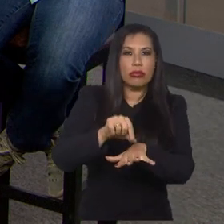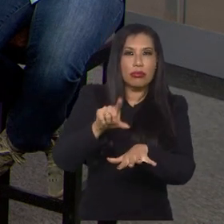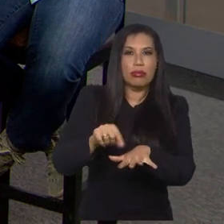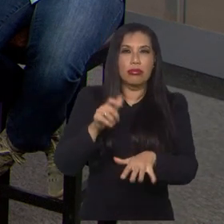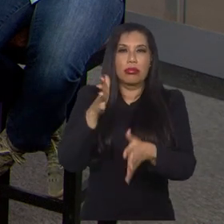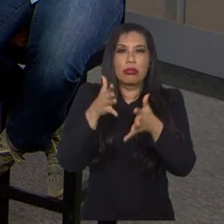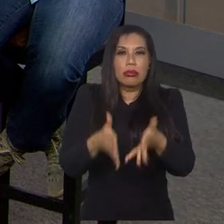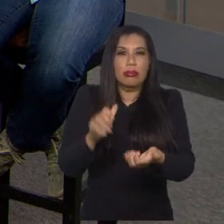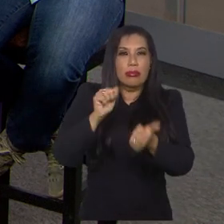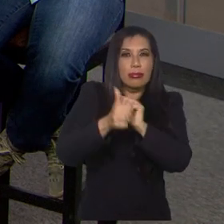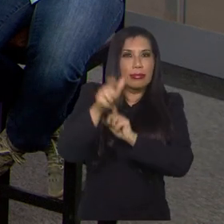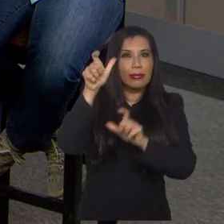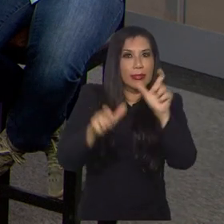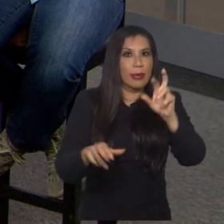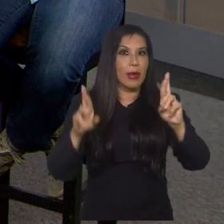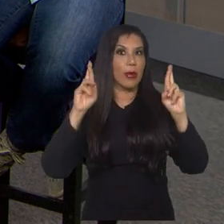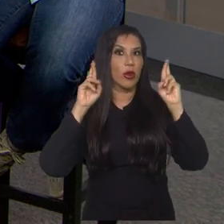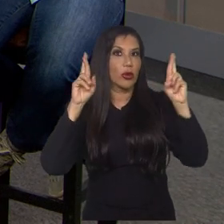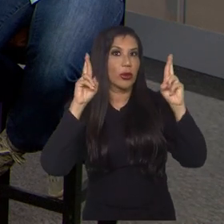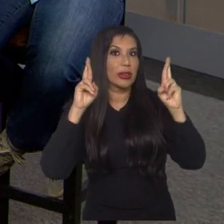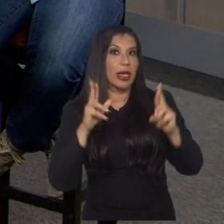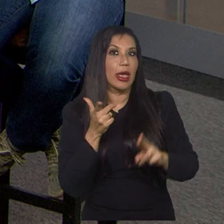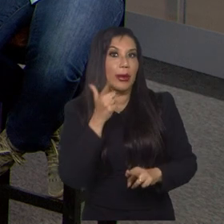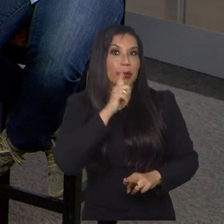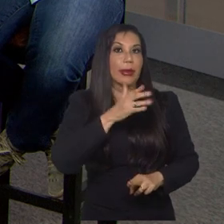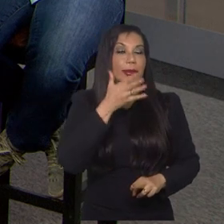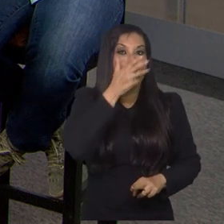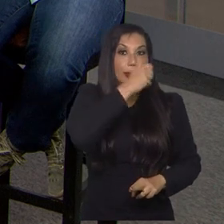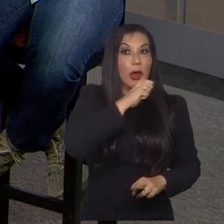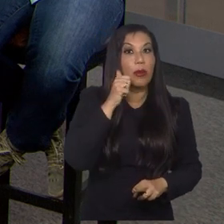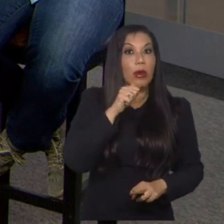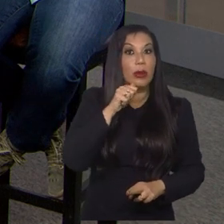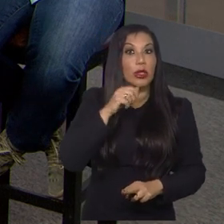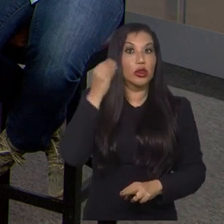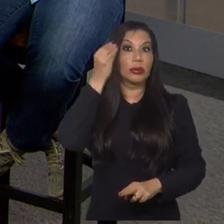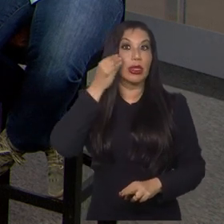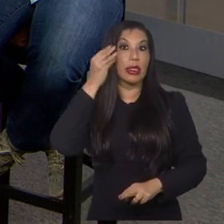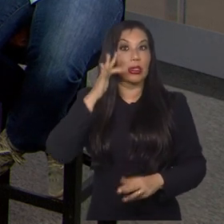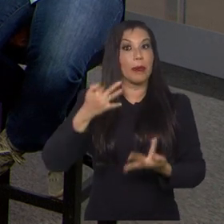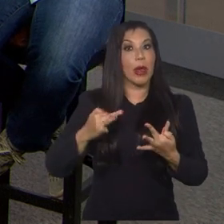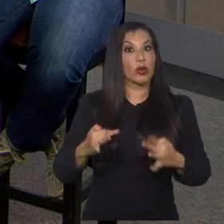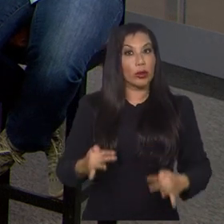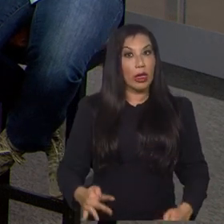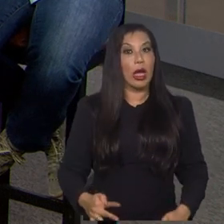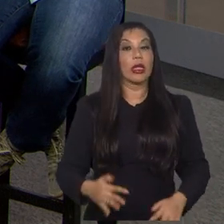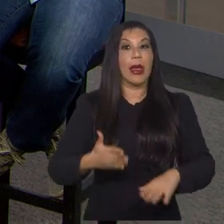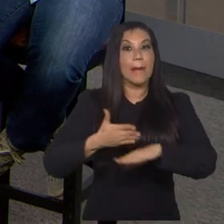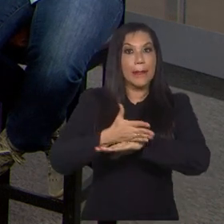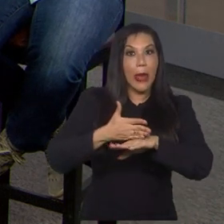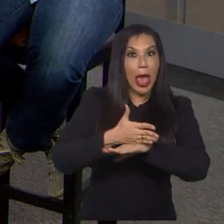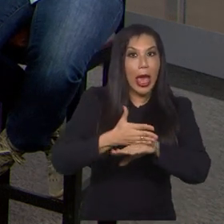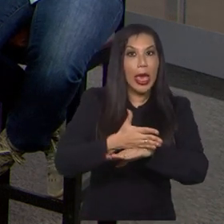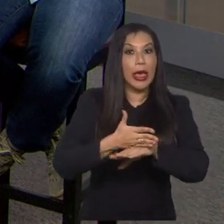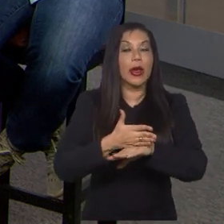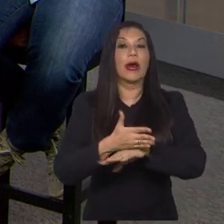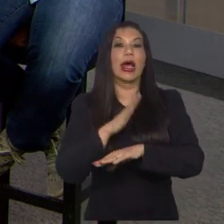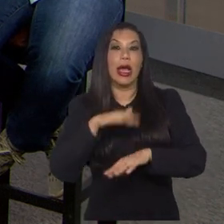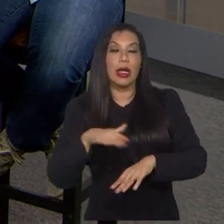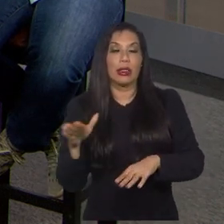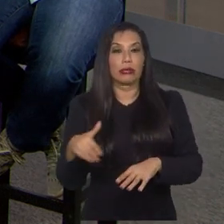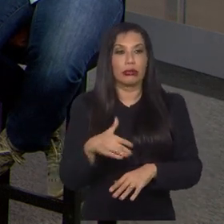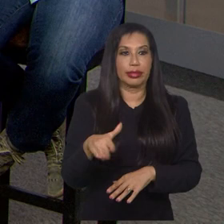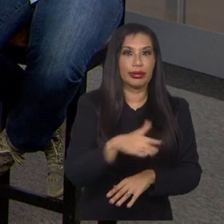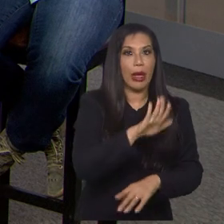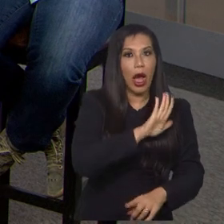promessas. Vai ter que torcer muito para a recuperação da Lia Valtke, porque eu acho que ela é a atleta ali no meio-campo, que ela é a cola entre